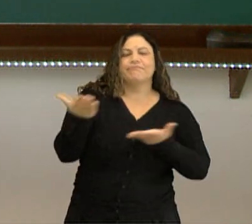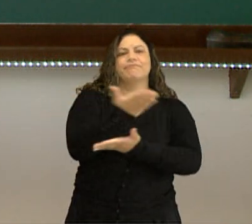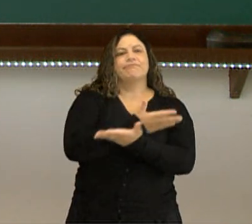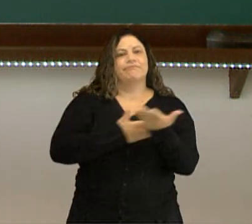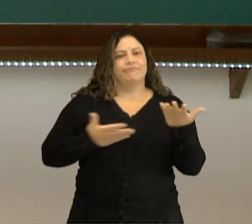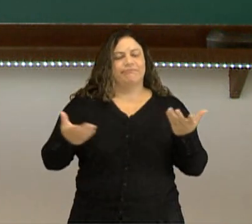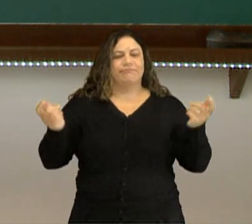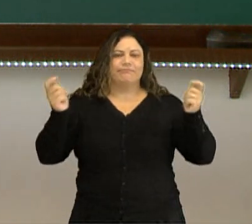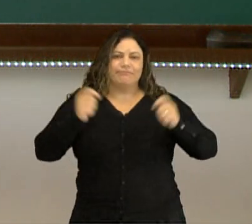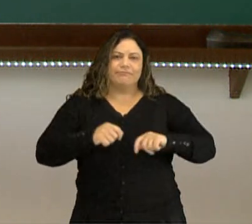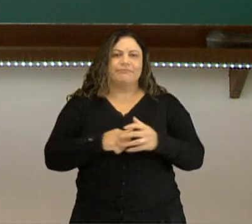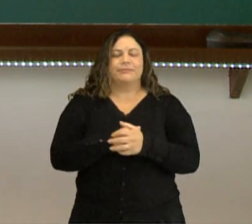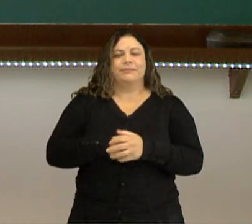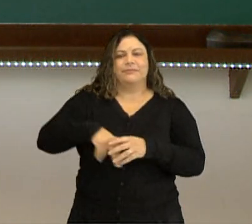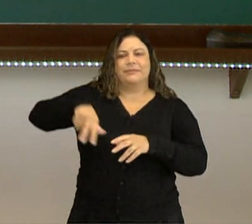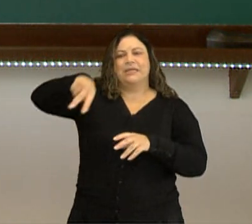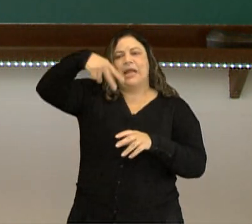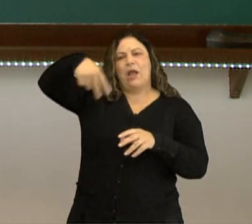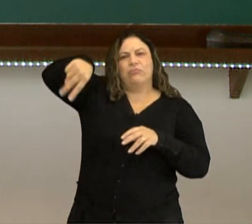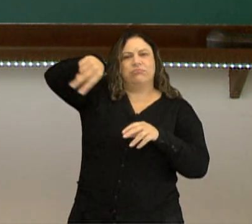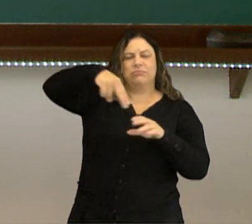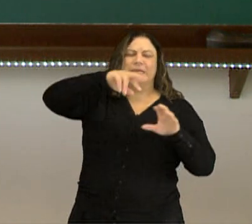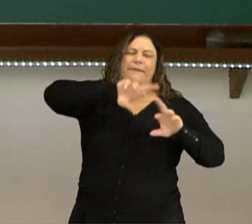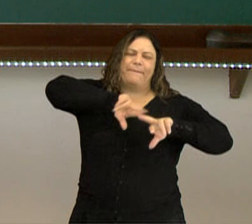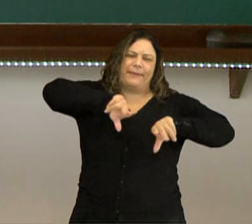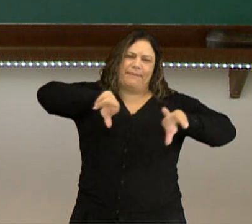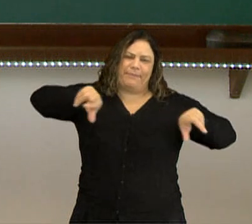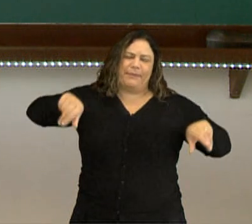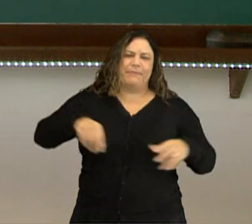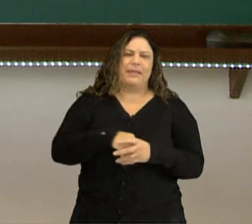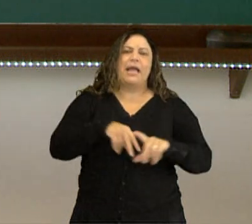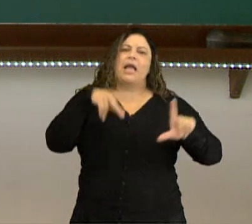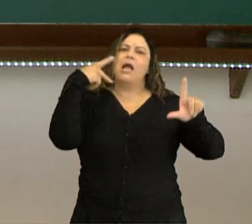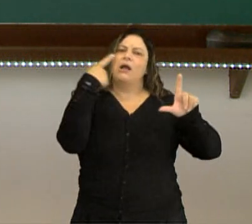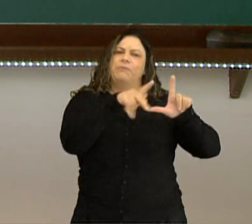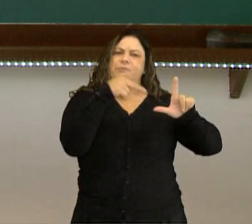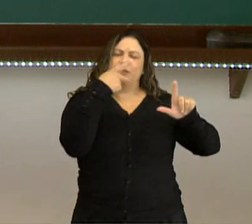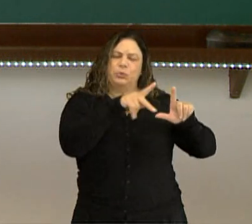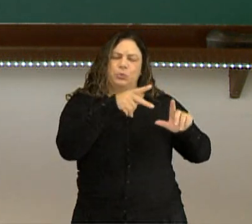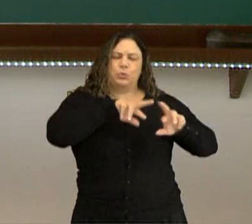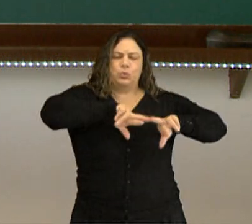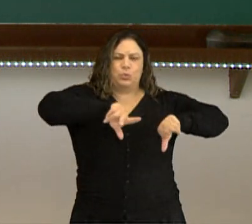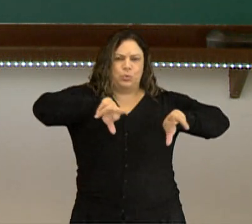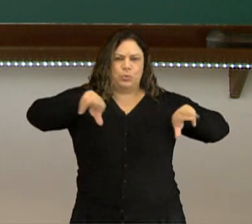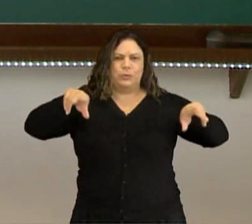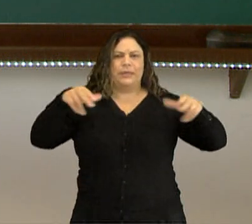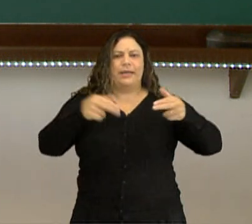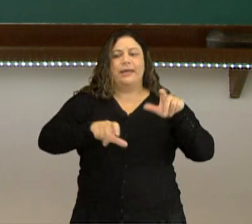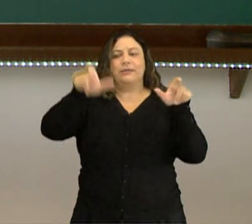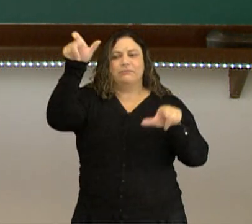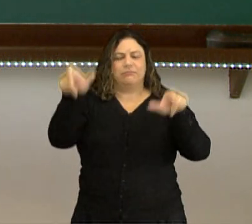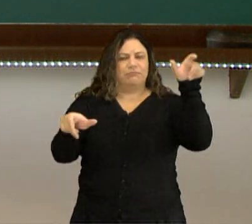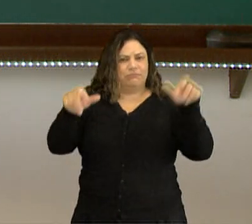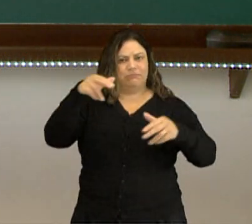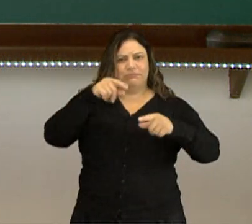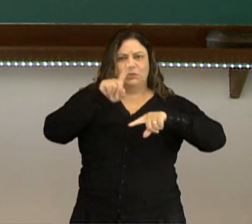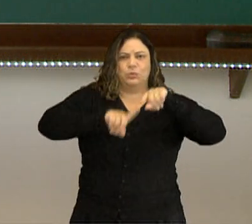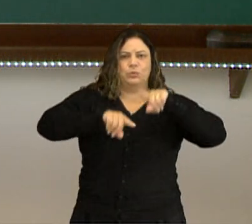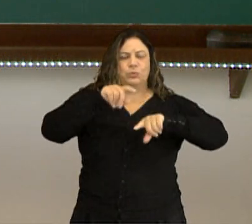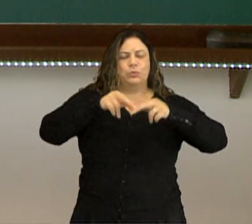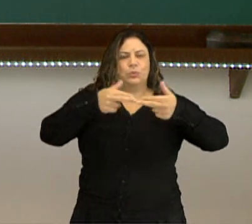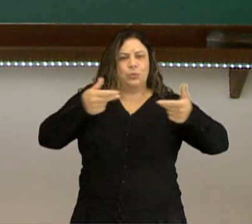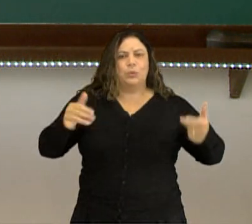seres inanimados, tá? Então, seres irracionais ou coisas. Mais um exemplo, por